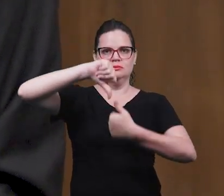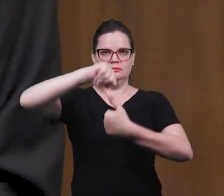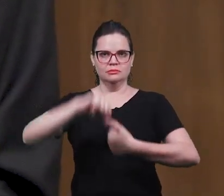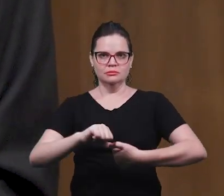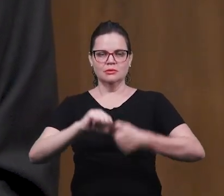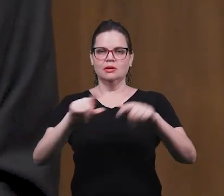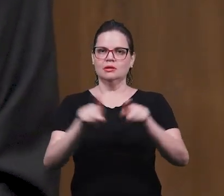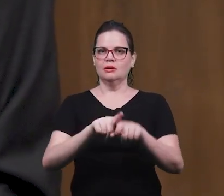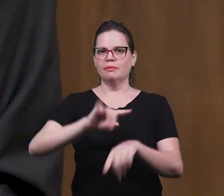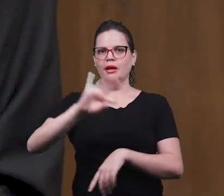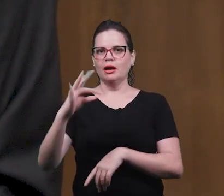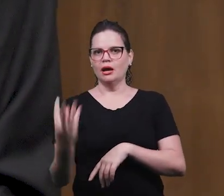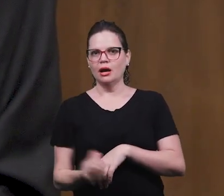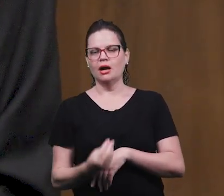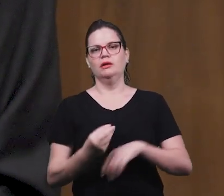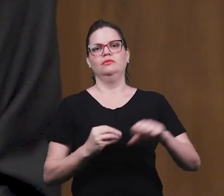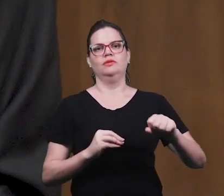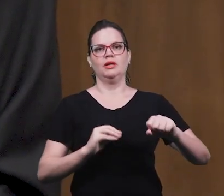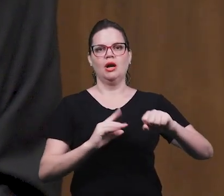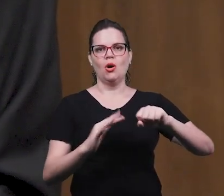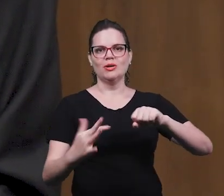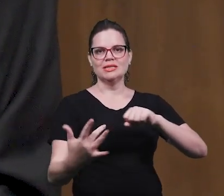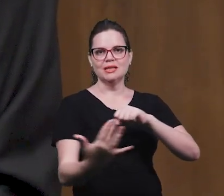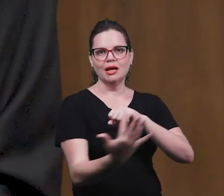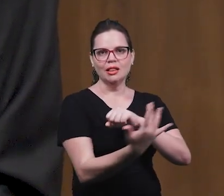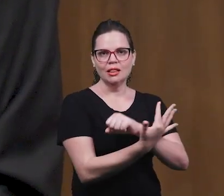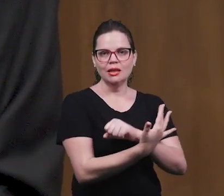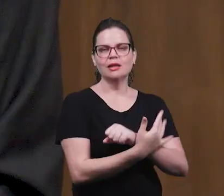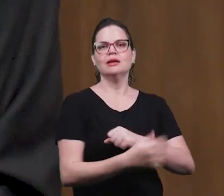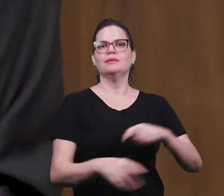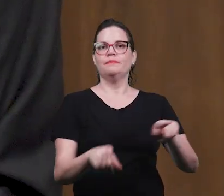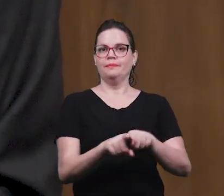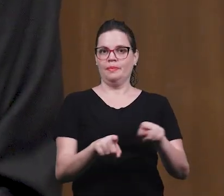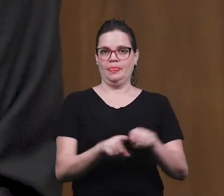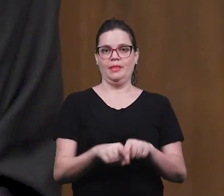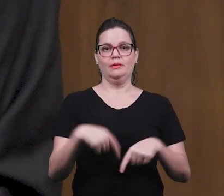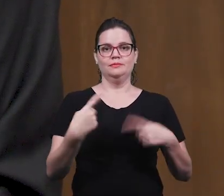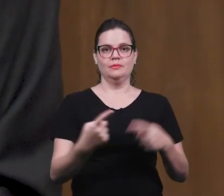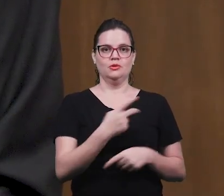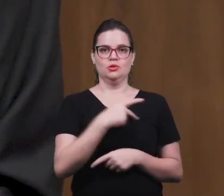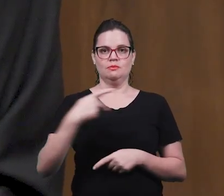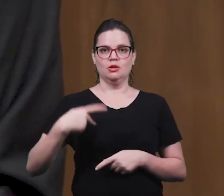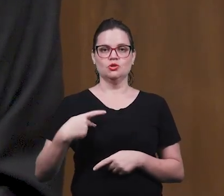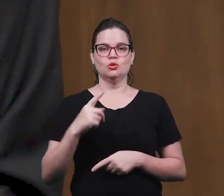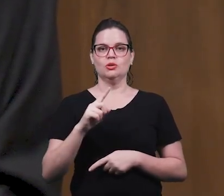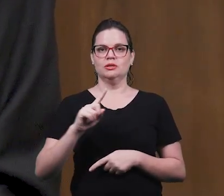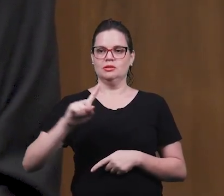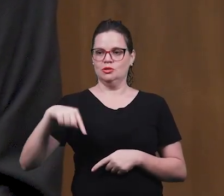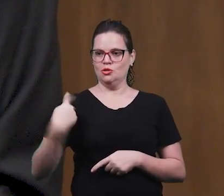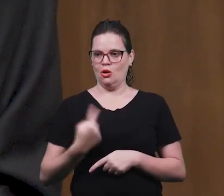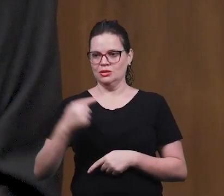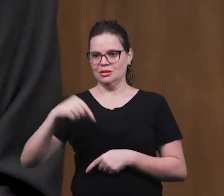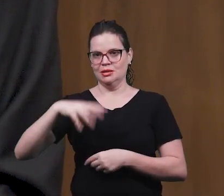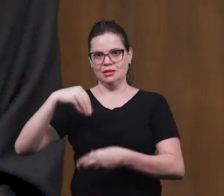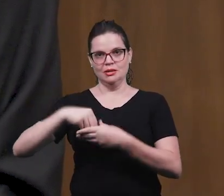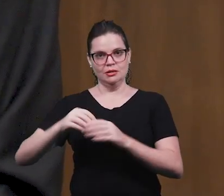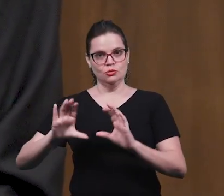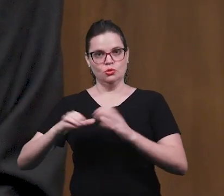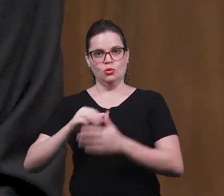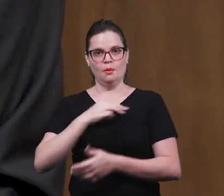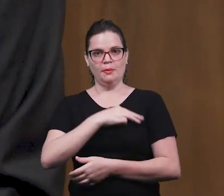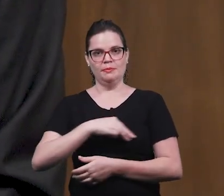África, Oceania. Então, os pastores, eles recebem o apoio da missão internacional. E dentro da missão